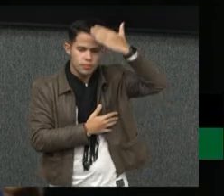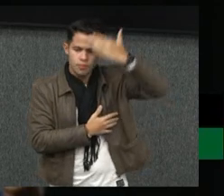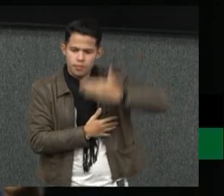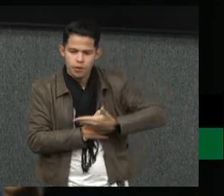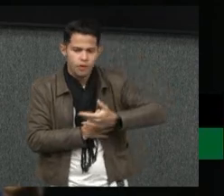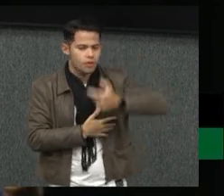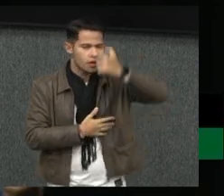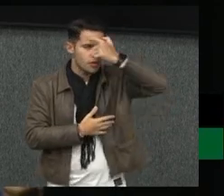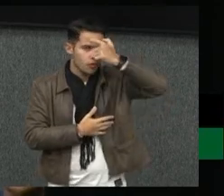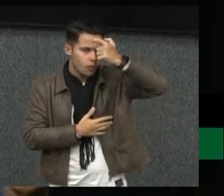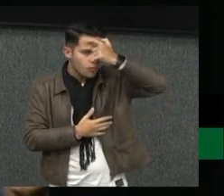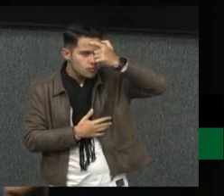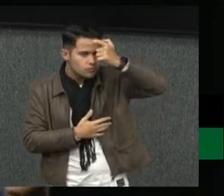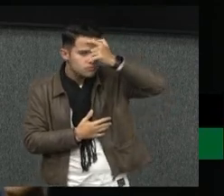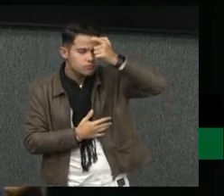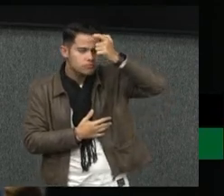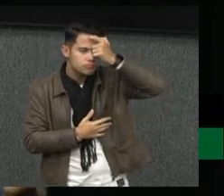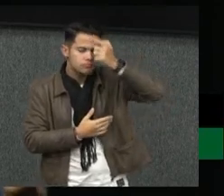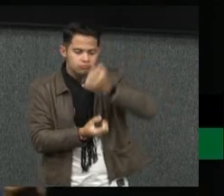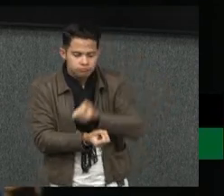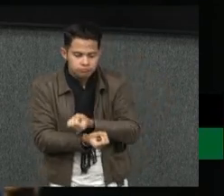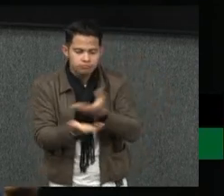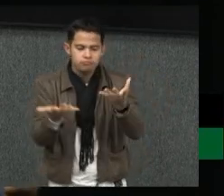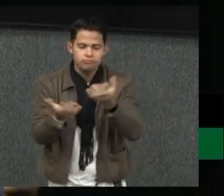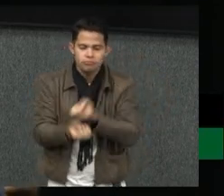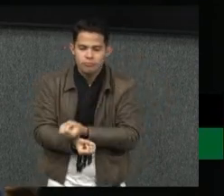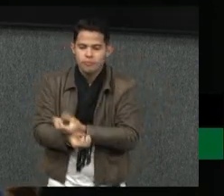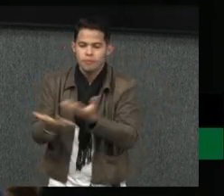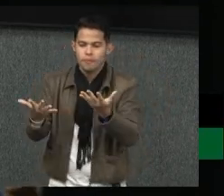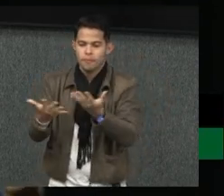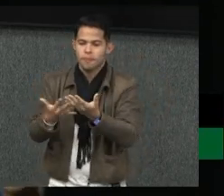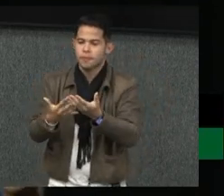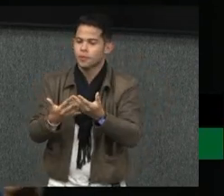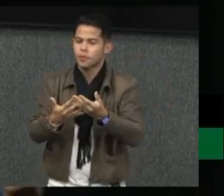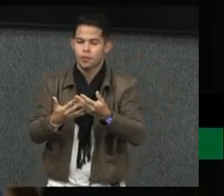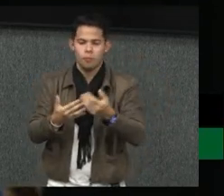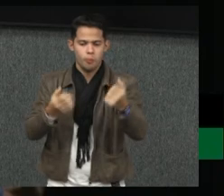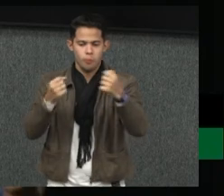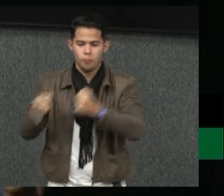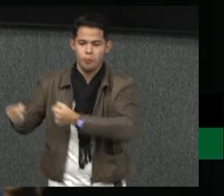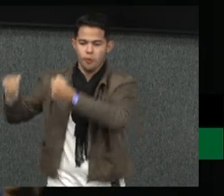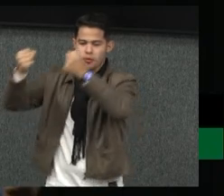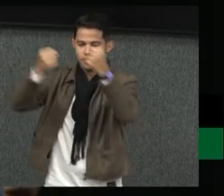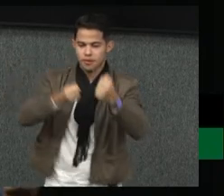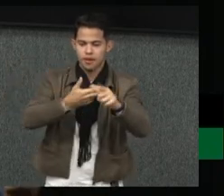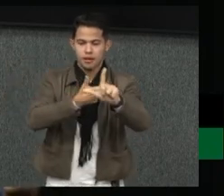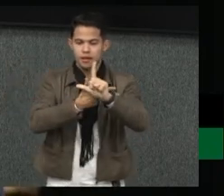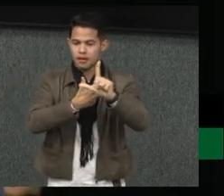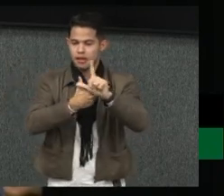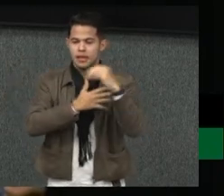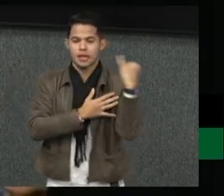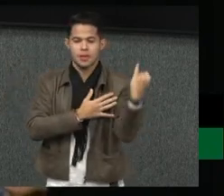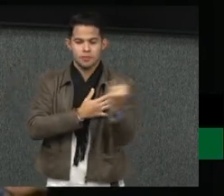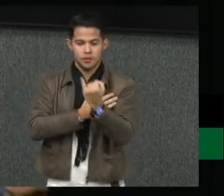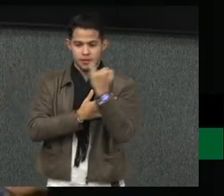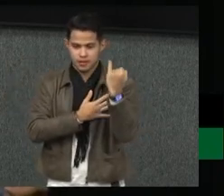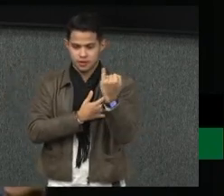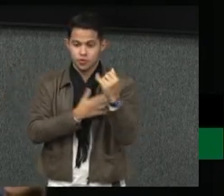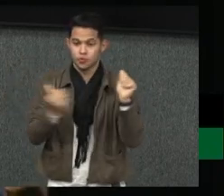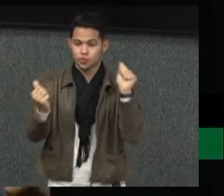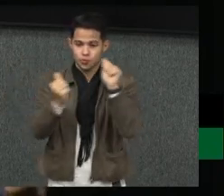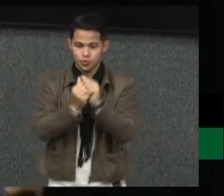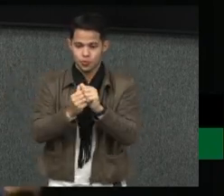consciência de ser um dos três poderes importantes do nosso estado. ao lado do Executivo e do